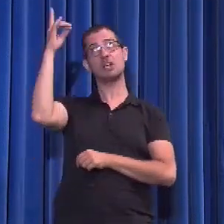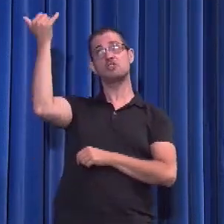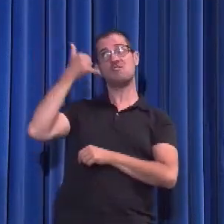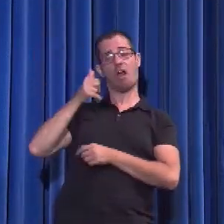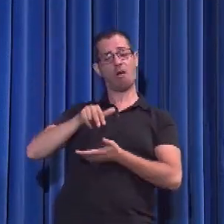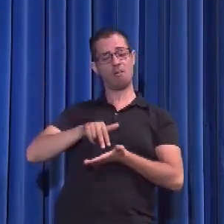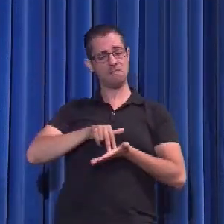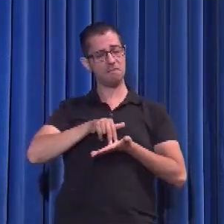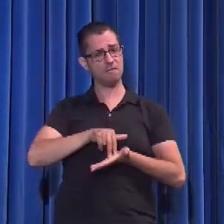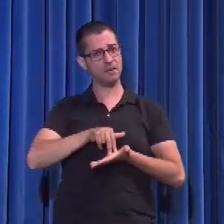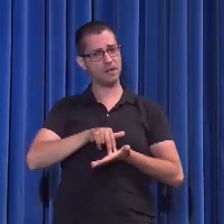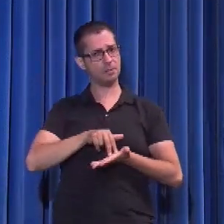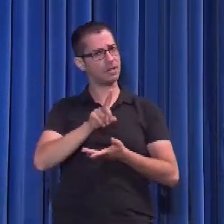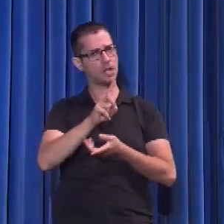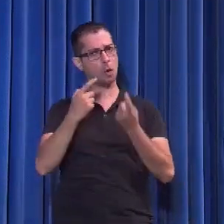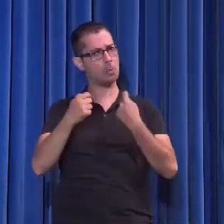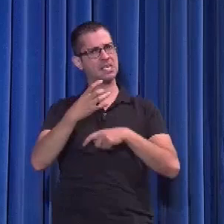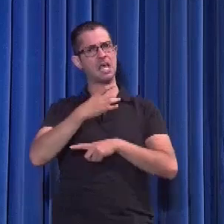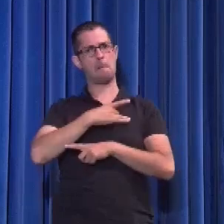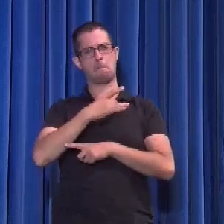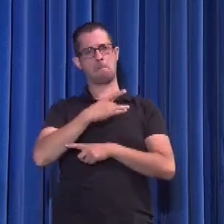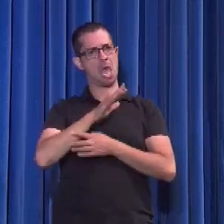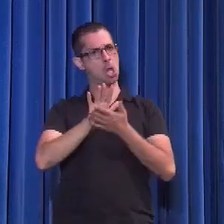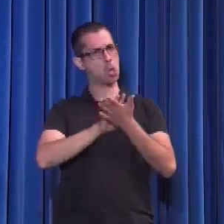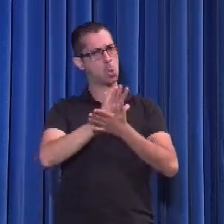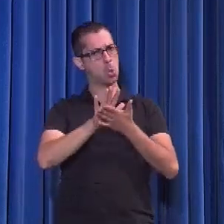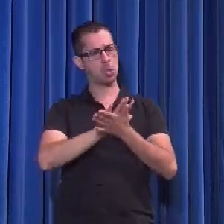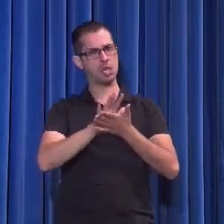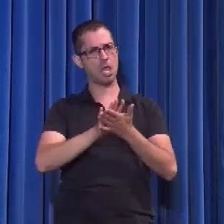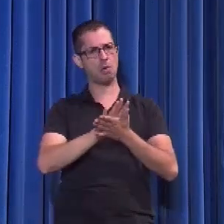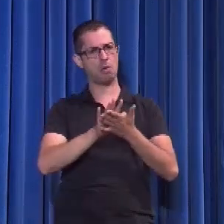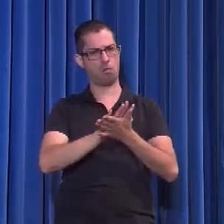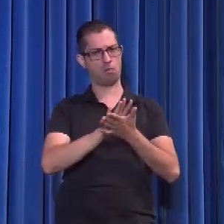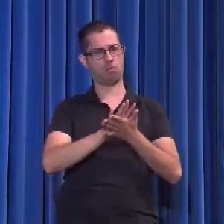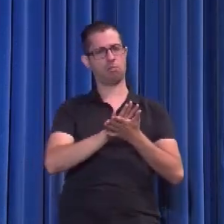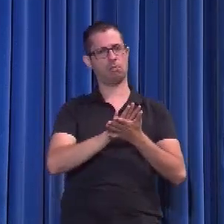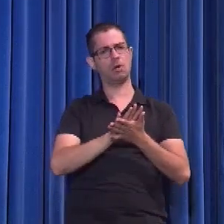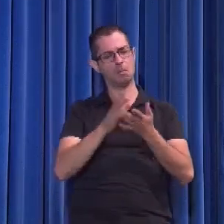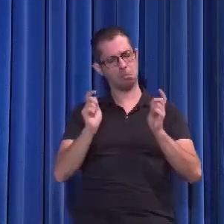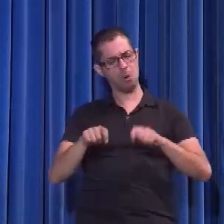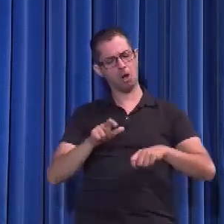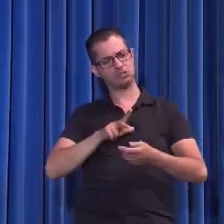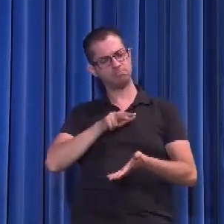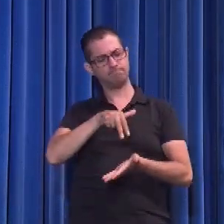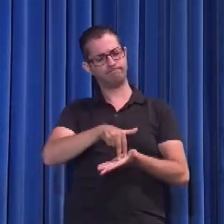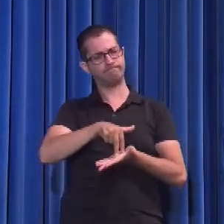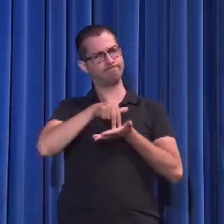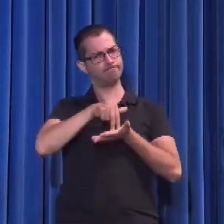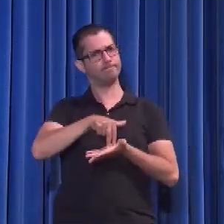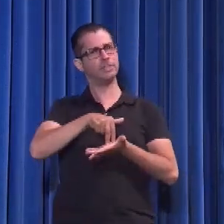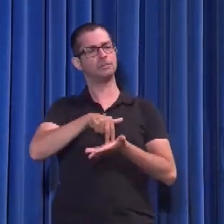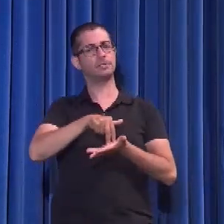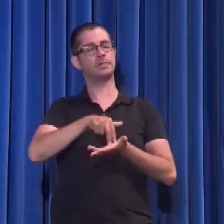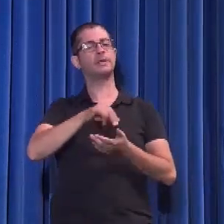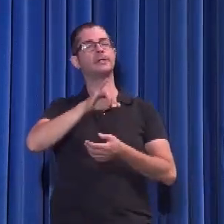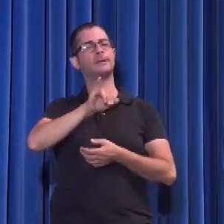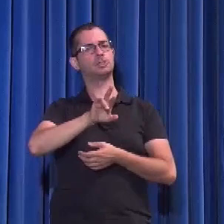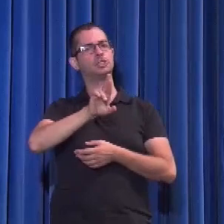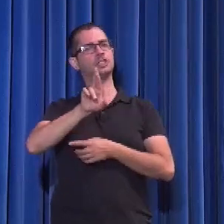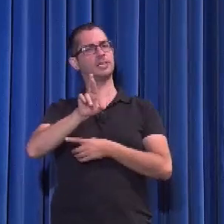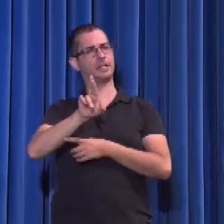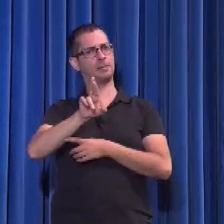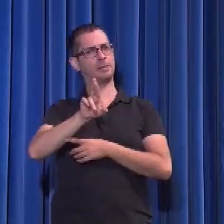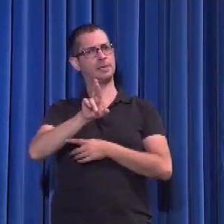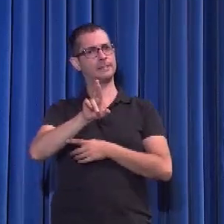tenha medo, porque senão eu vou pôr espanto em você no meio de todo o povo. Então Jeremias, ele está numa sinuca